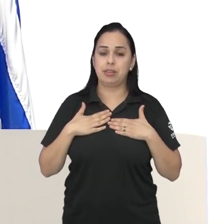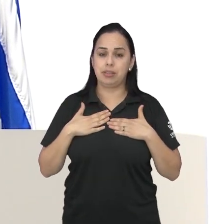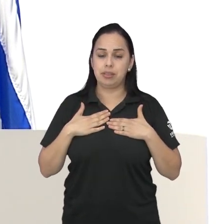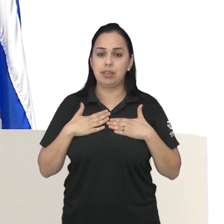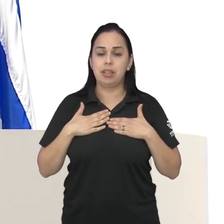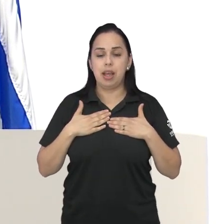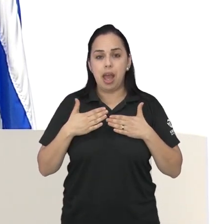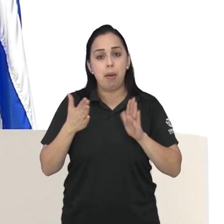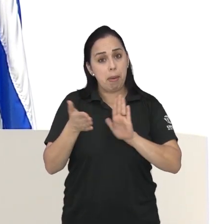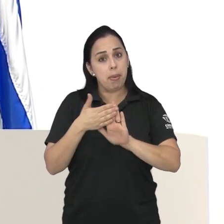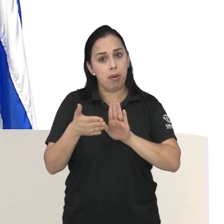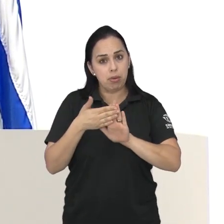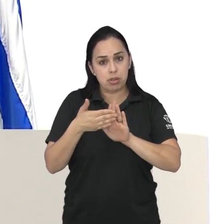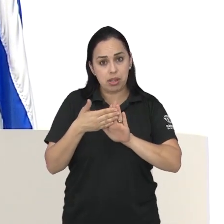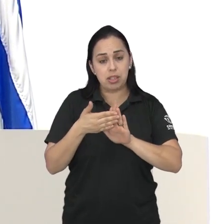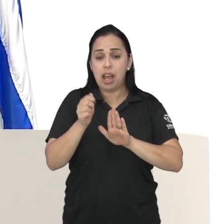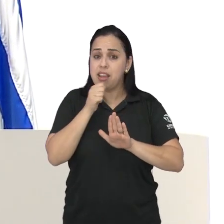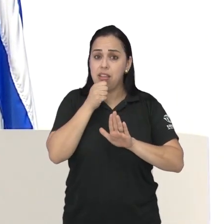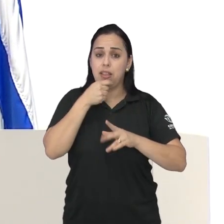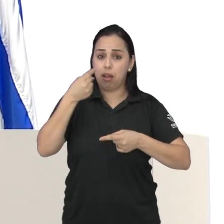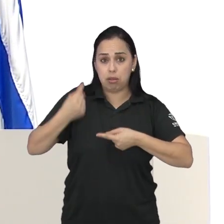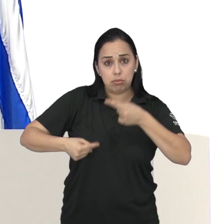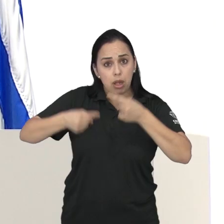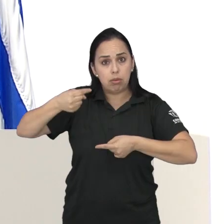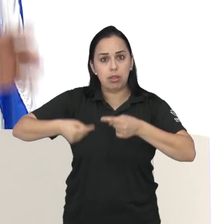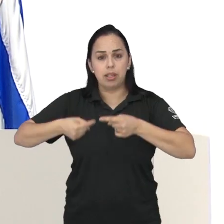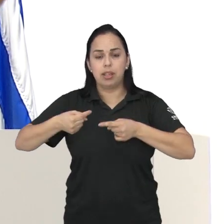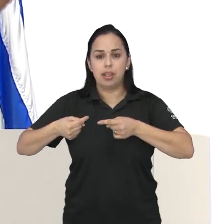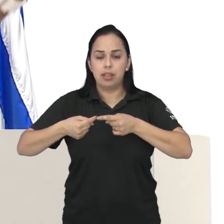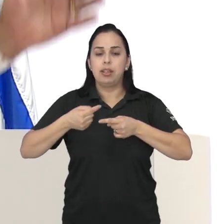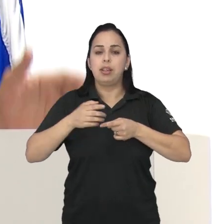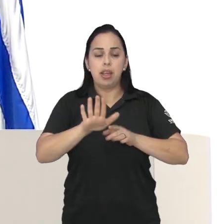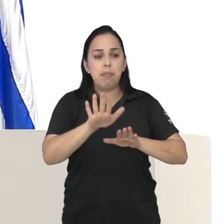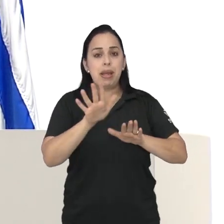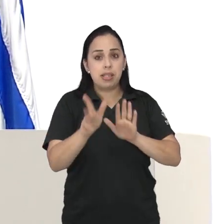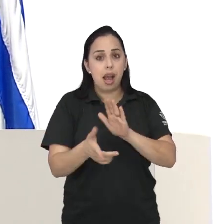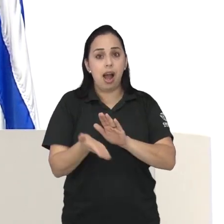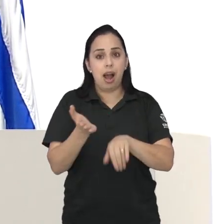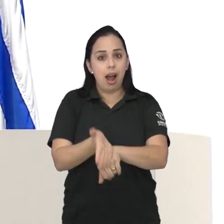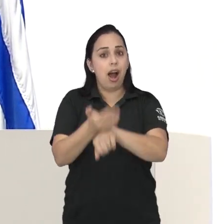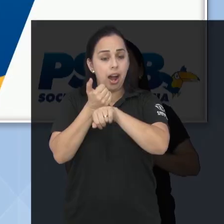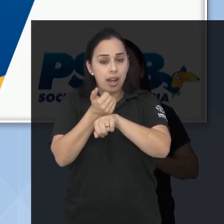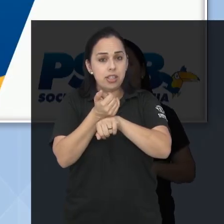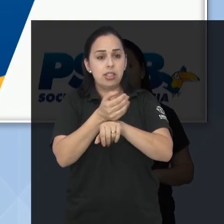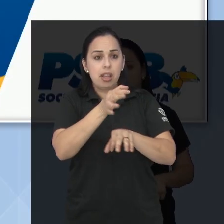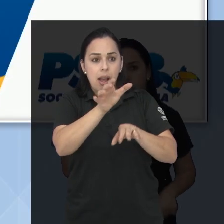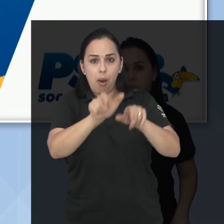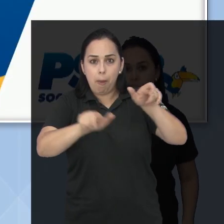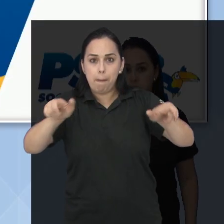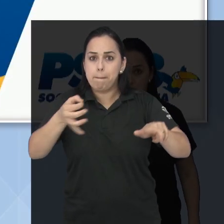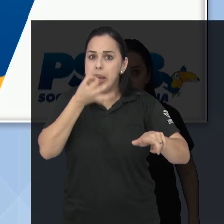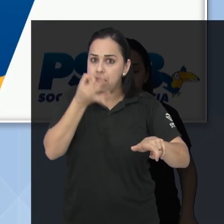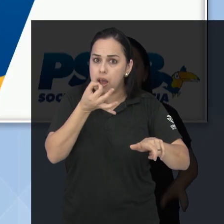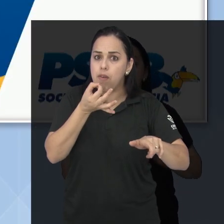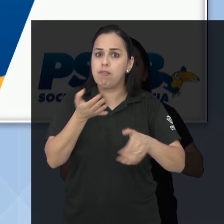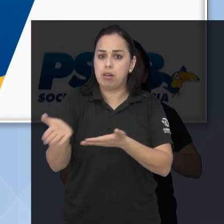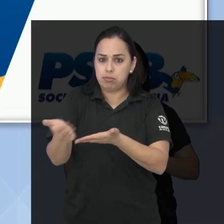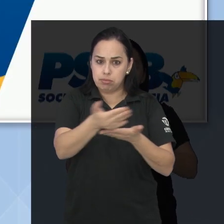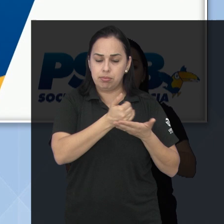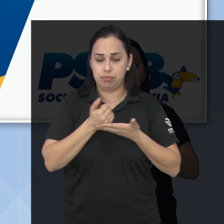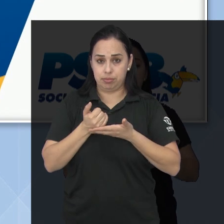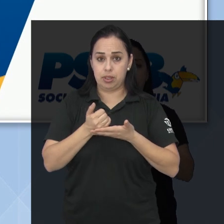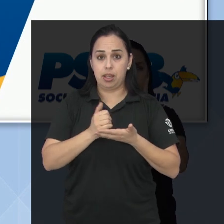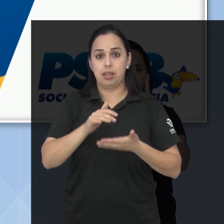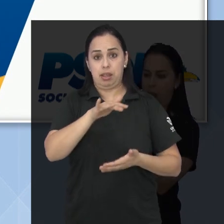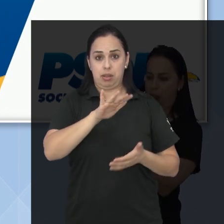parlamentar, esta é uma proposta em discussão e todos os envolvidos serão ouvidos. O esporte também fez parte da